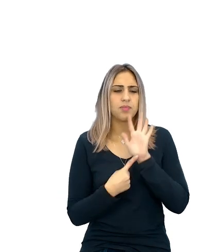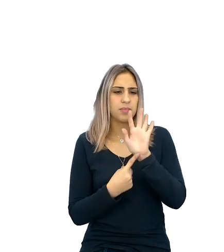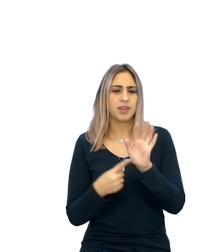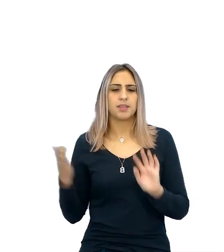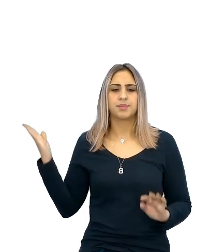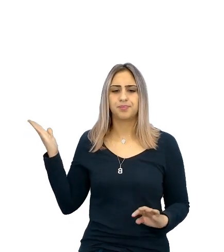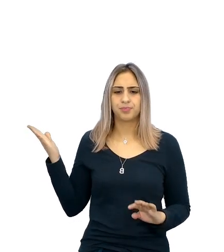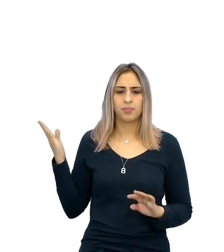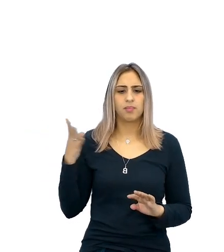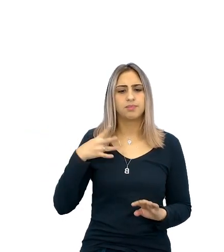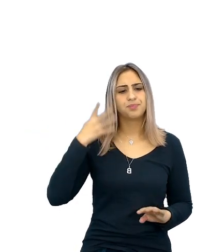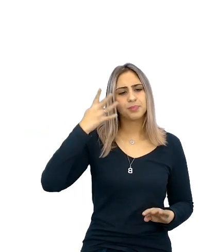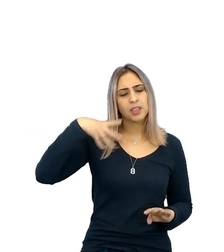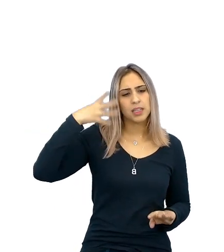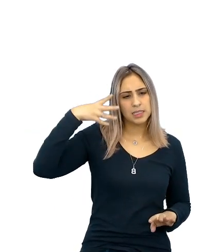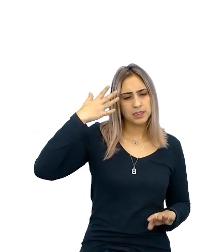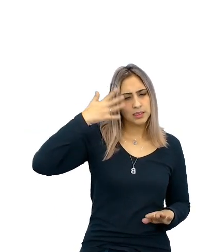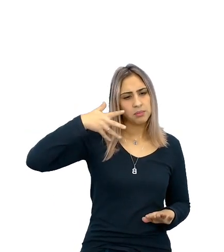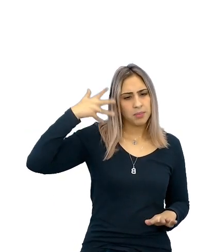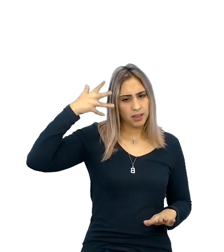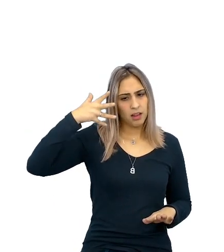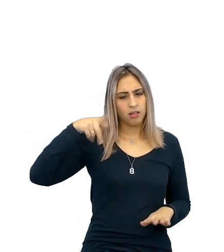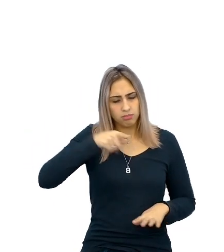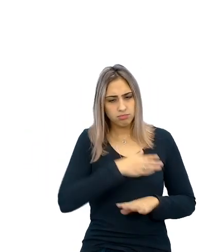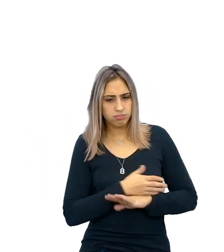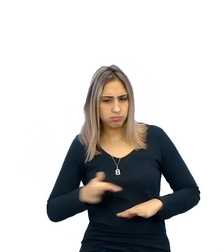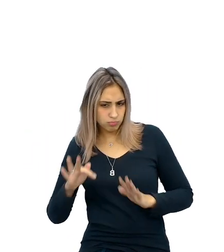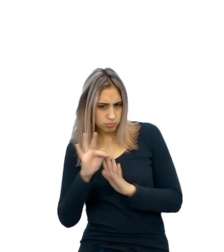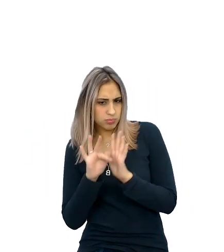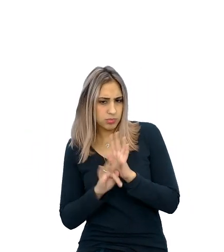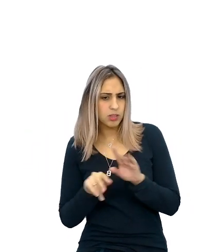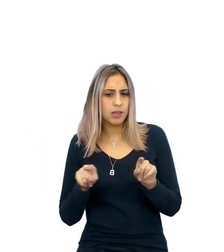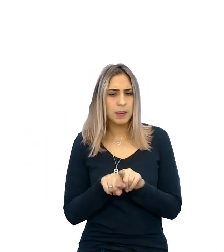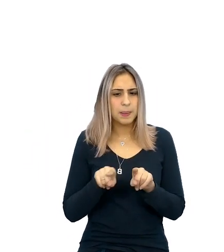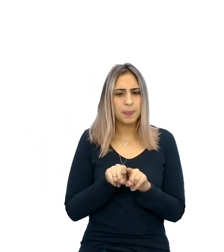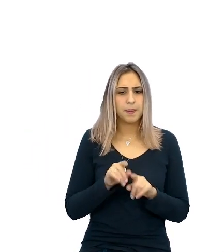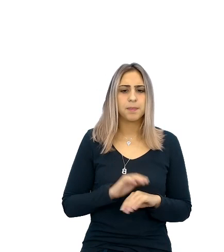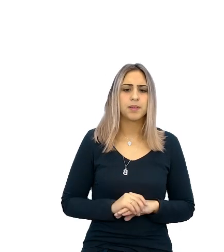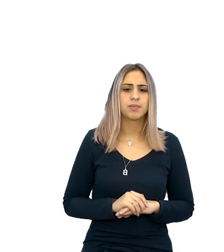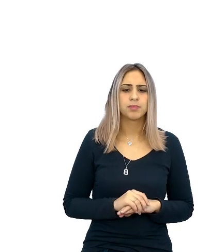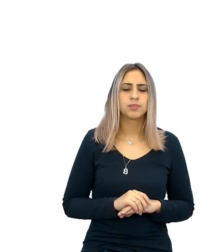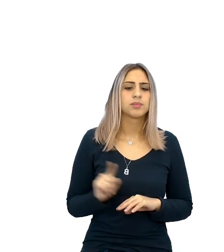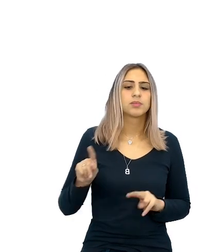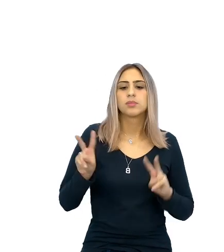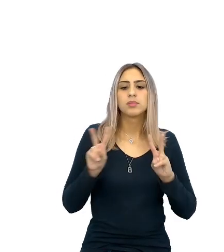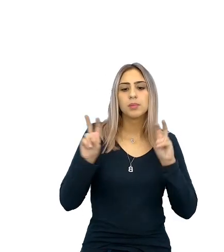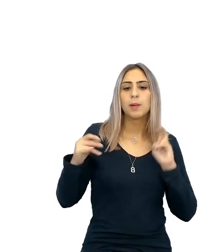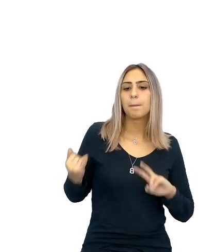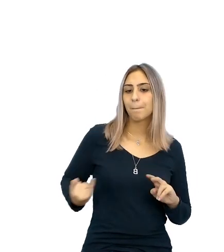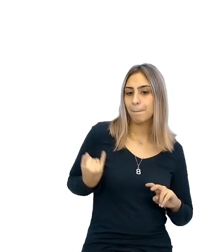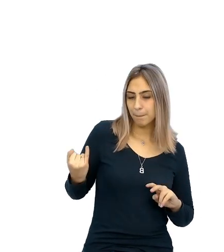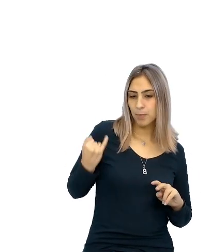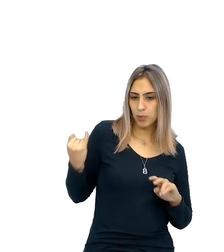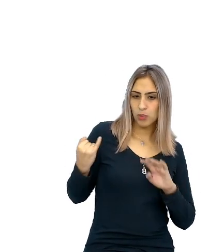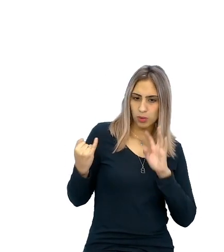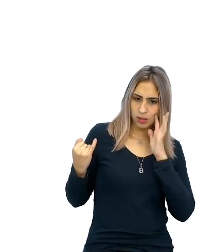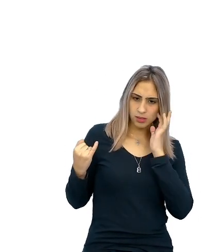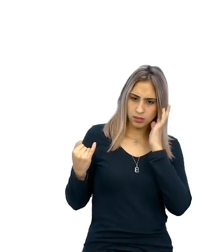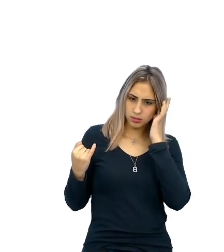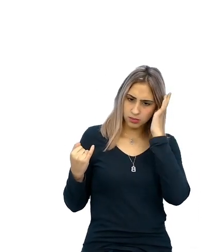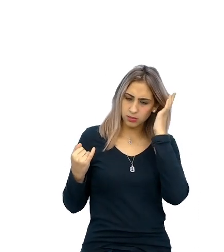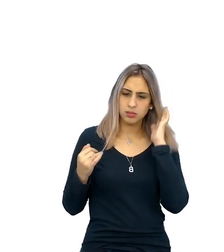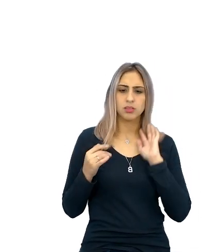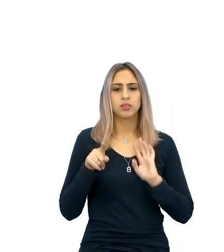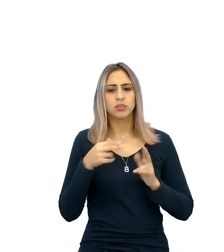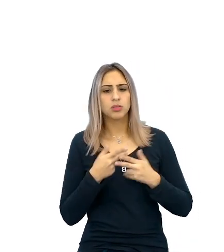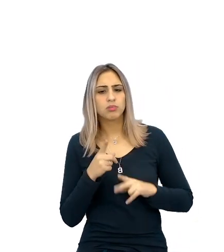um seminário, mas a partir desse texto, né, que também trata aí de questões importantes sobre